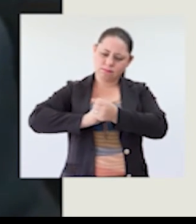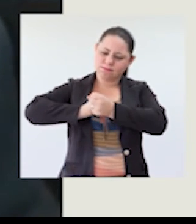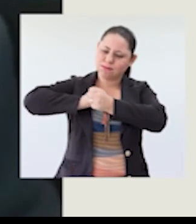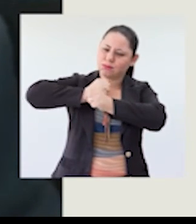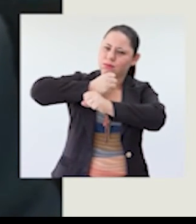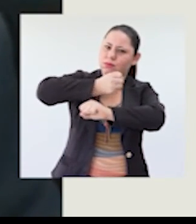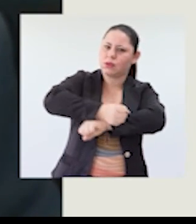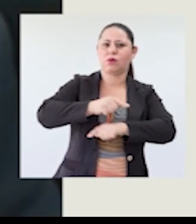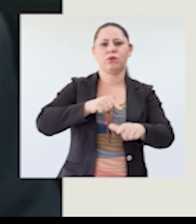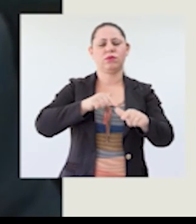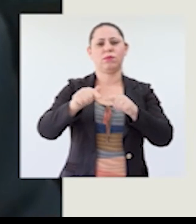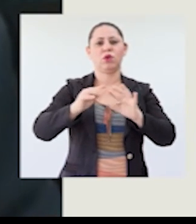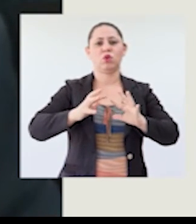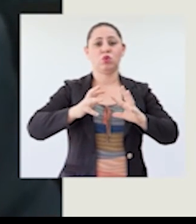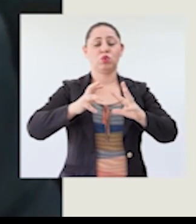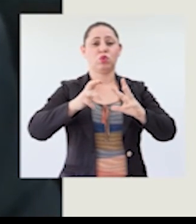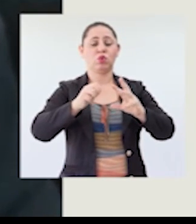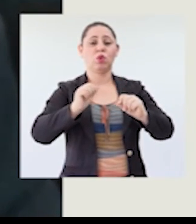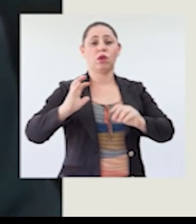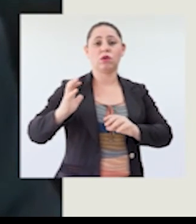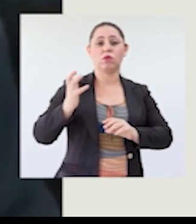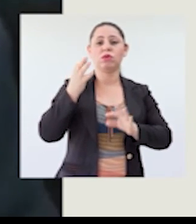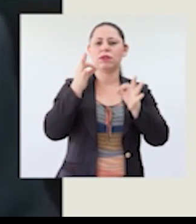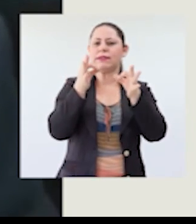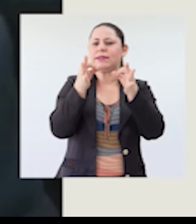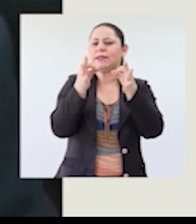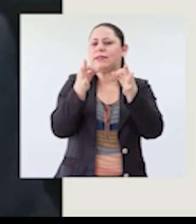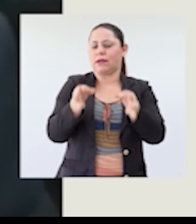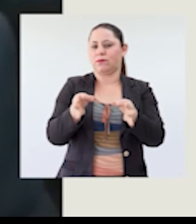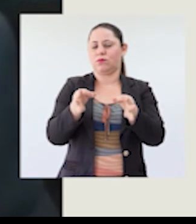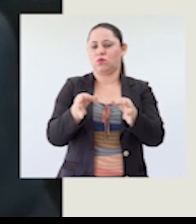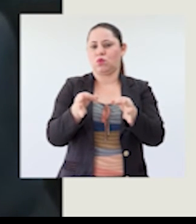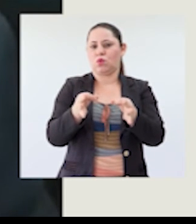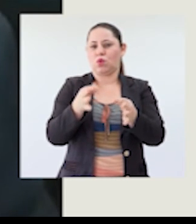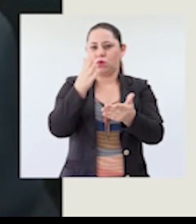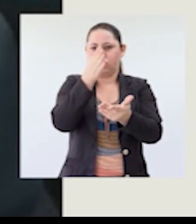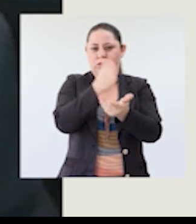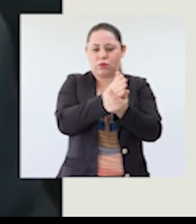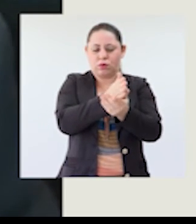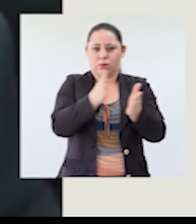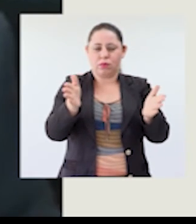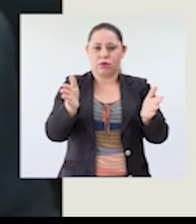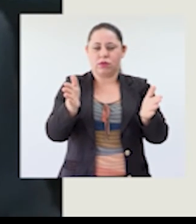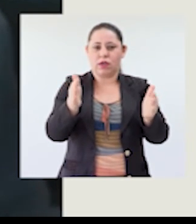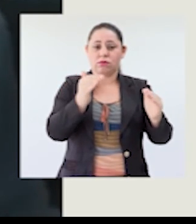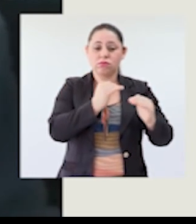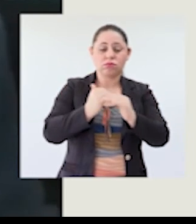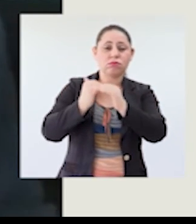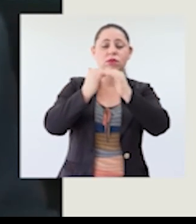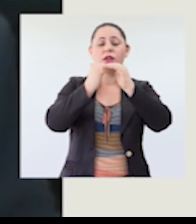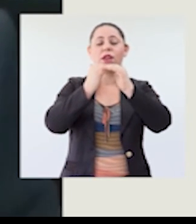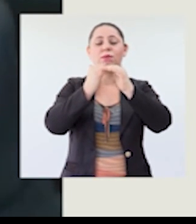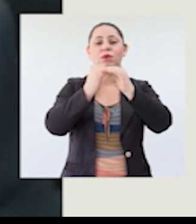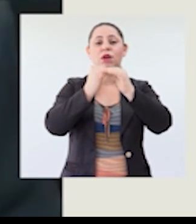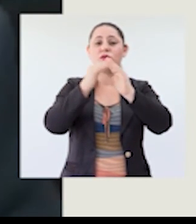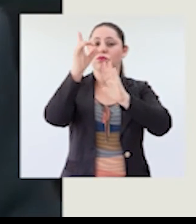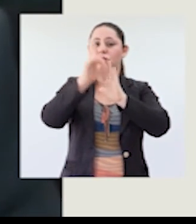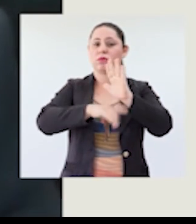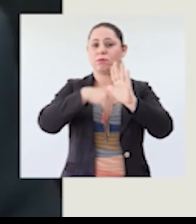grandemente empenhados para que tudo transcorra dentro da normalidade, dentro de um processo democrático de direito, que as pessoas